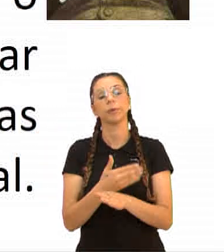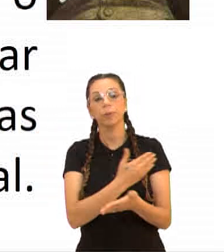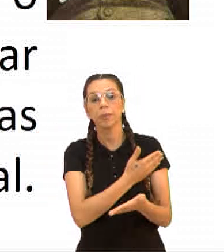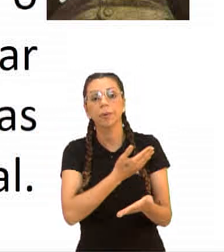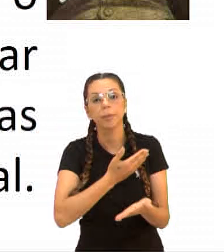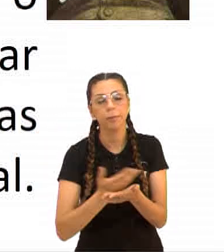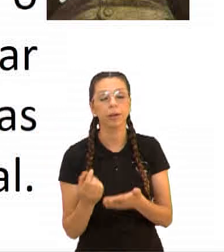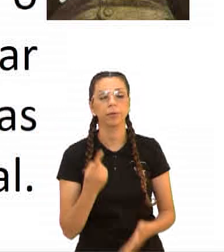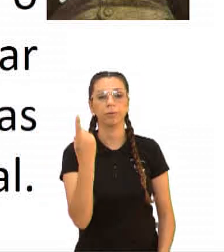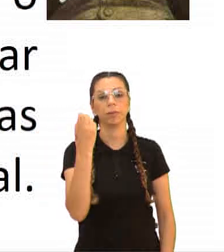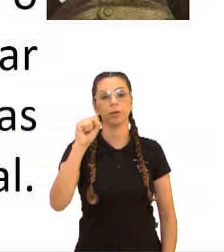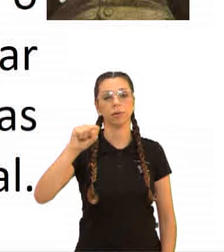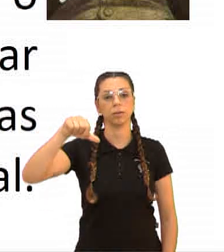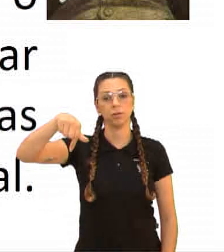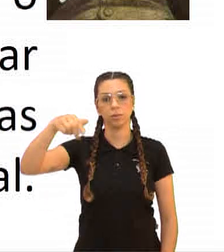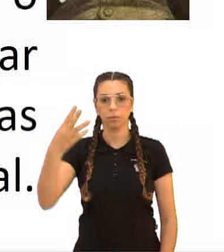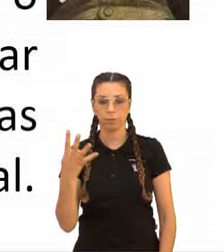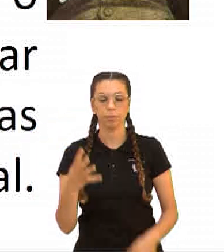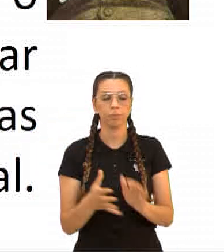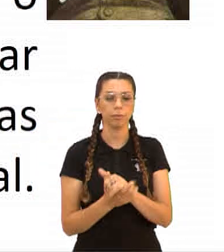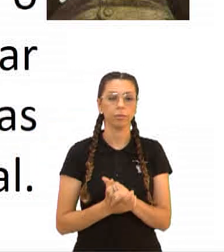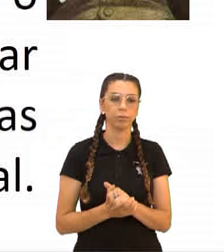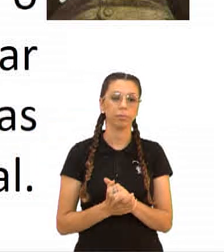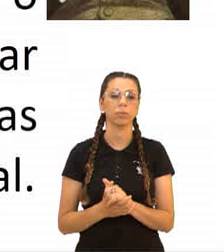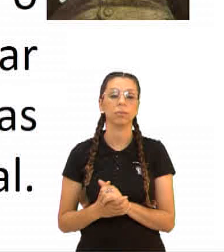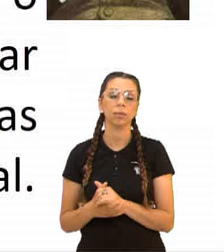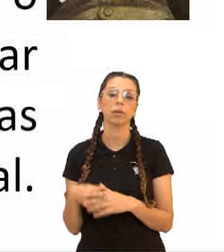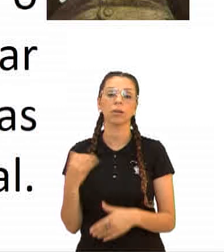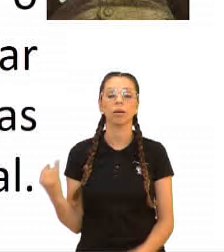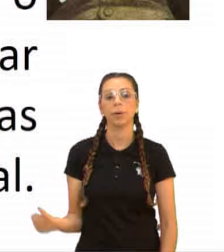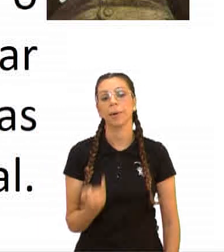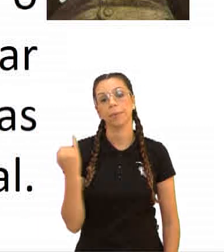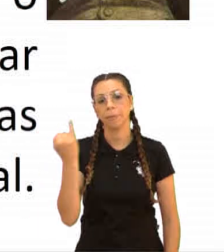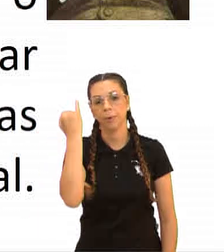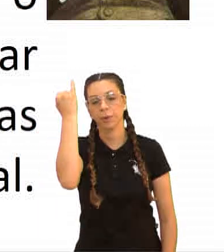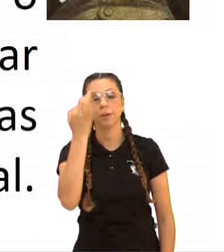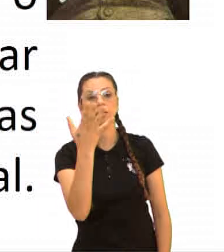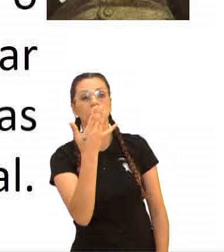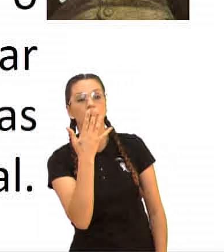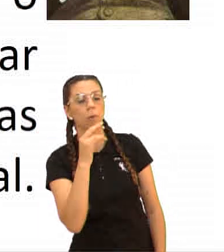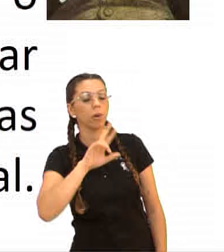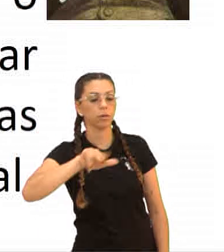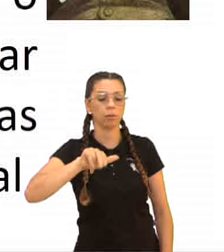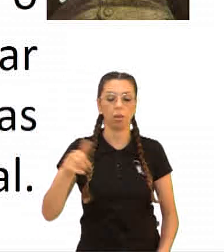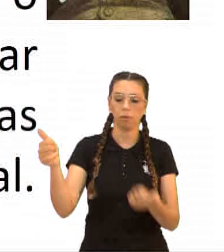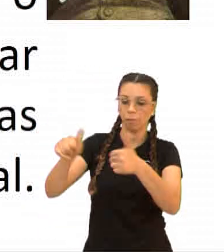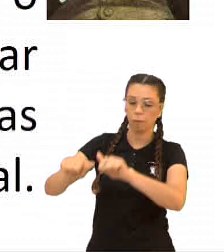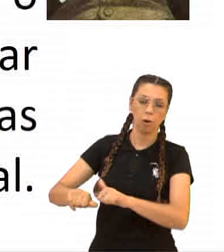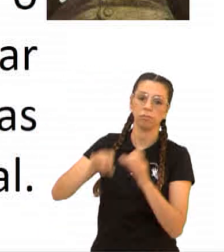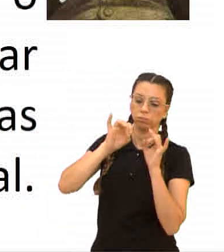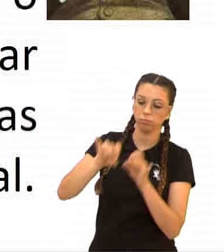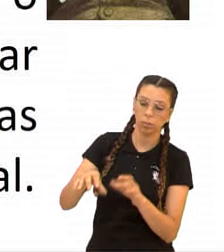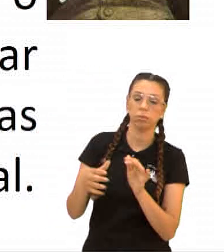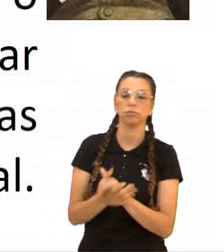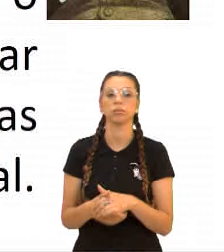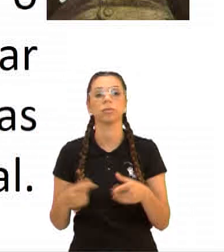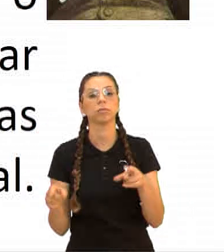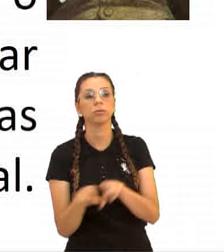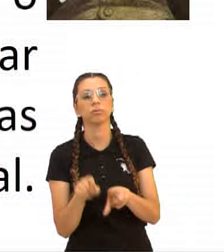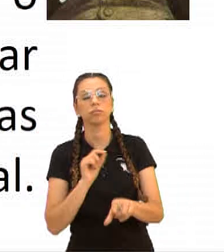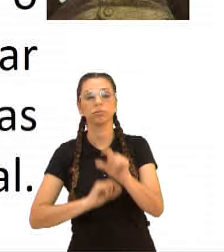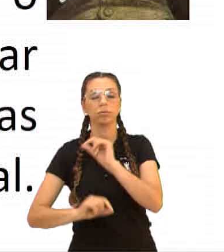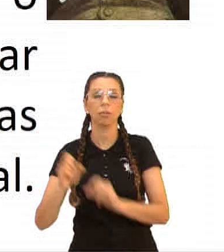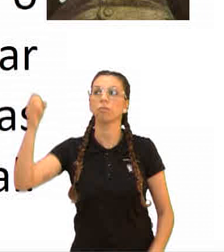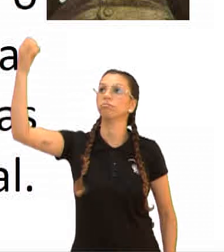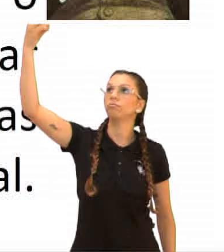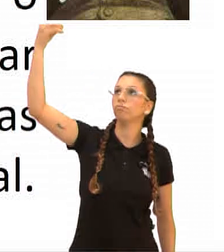lá de 1874. Davam mais importância à cor do que à forma, capaz de captar matizes mais sutis da